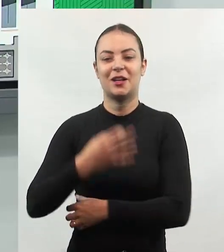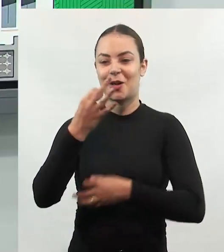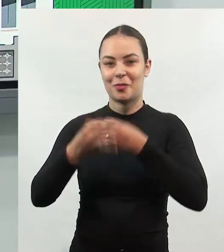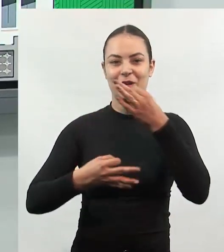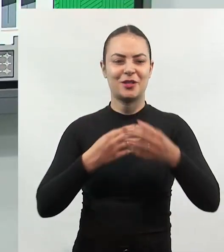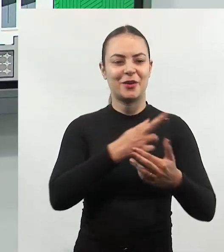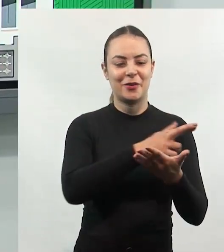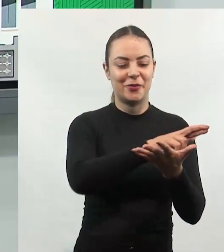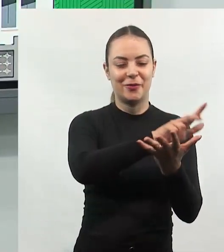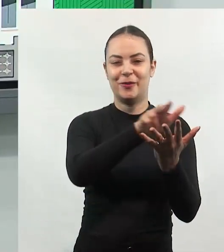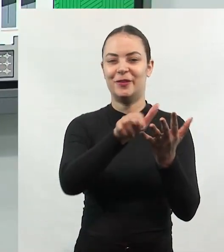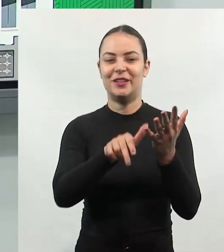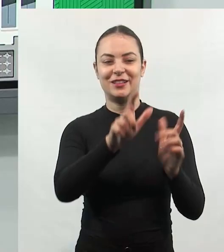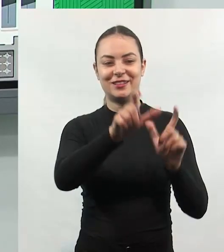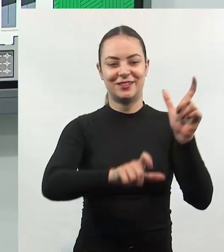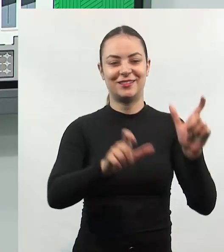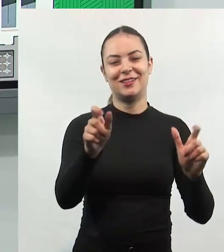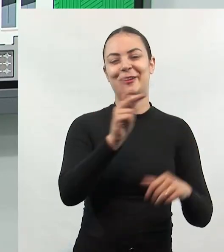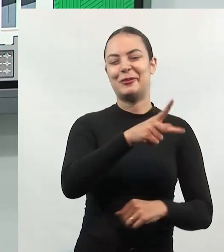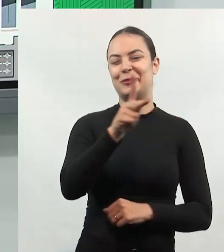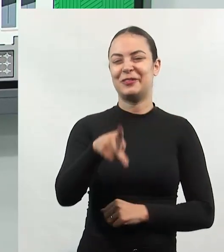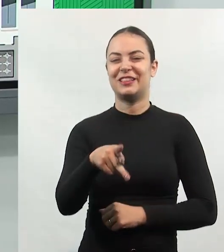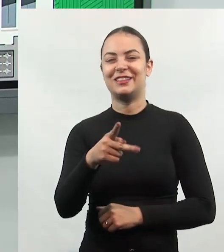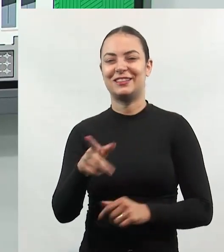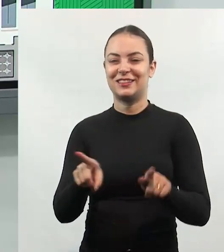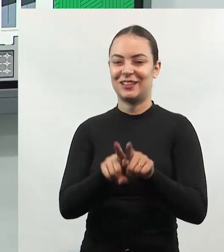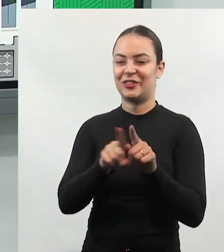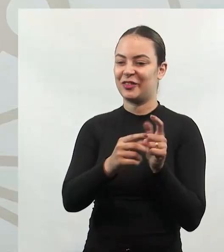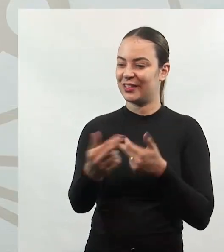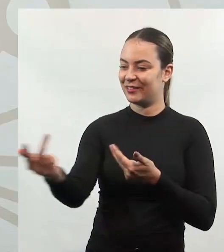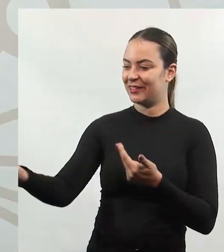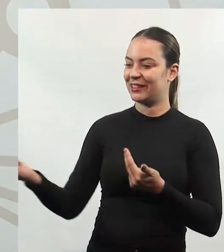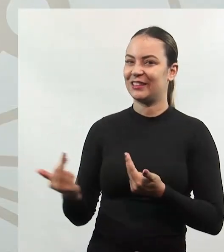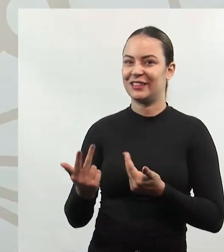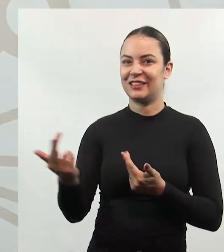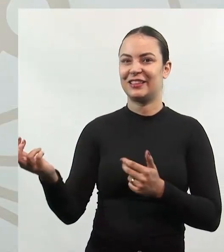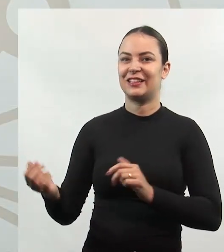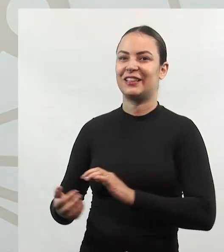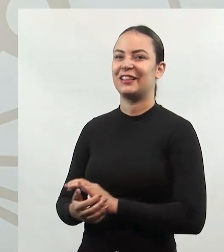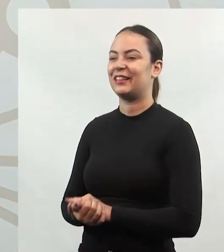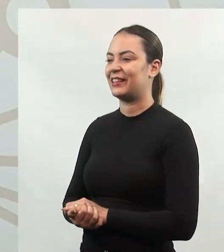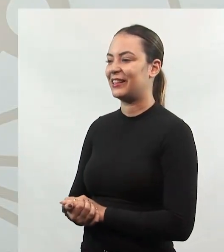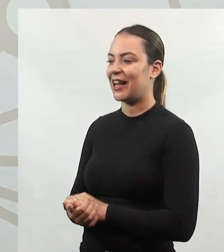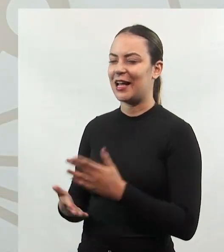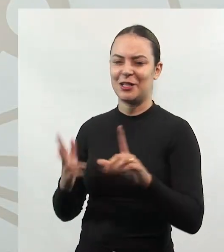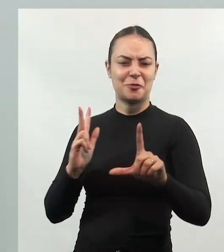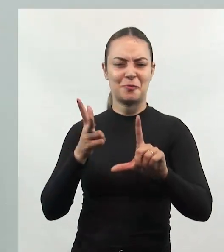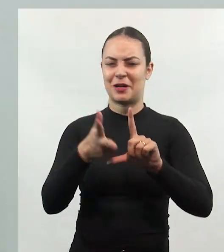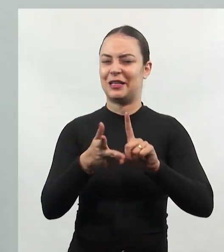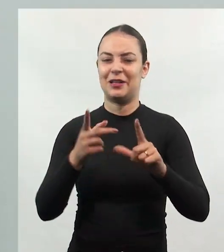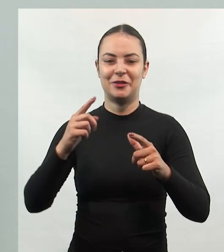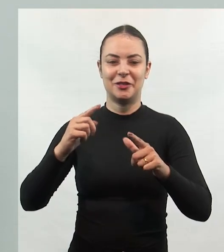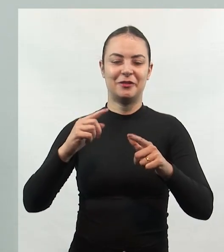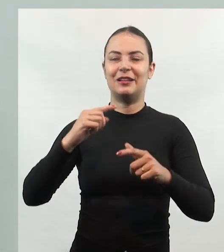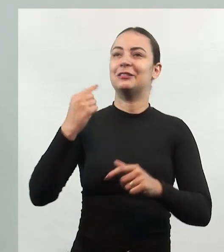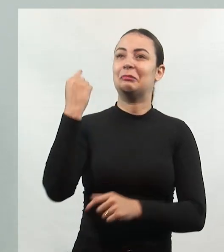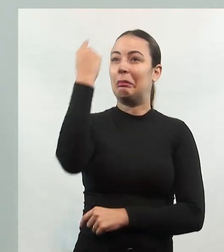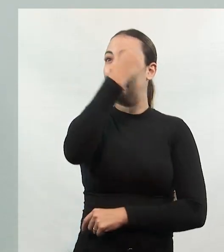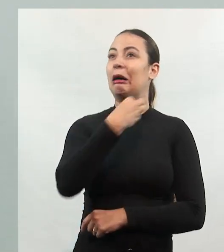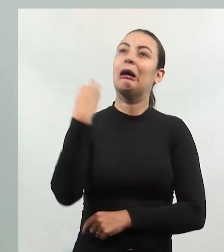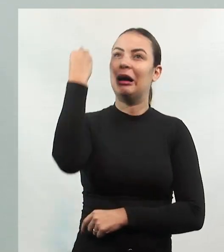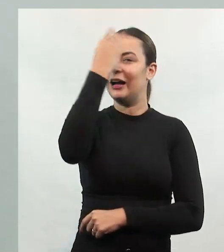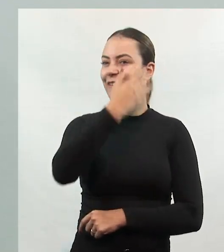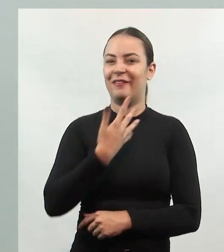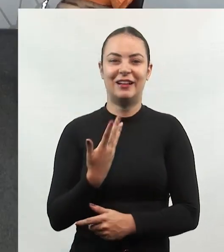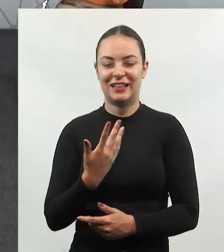Ana, a Emily professor. lembrando da Ana, do Suame, dizendo que eles fazem mestrado com ela. A Eu lembro professora